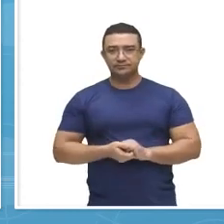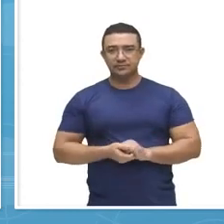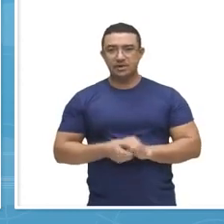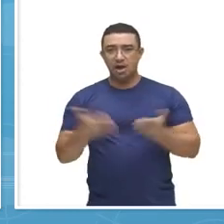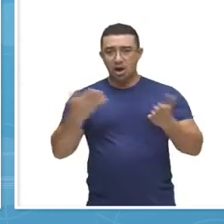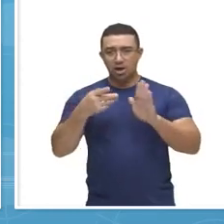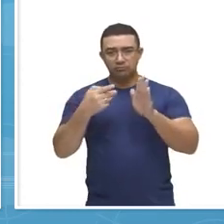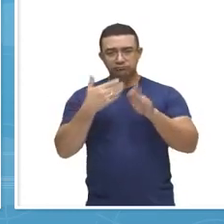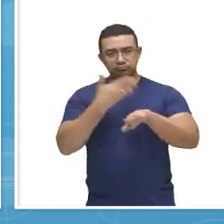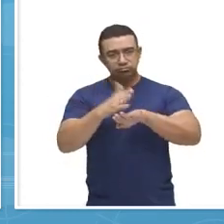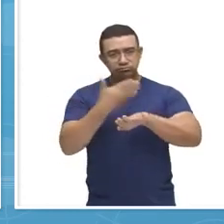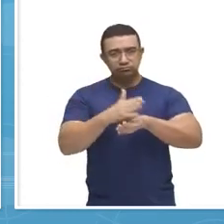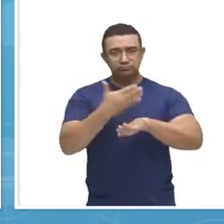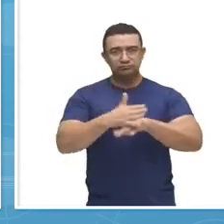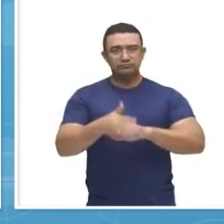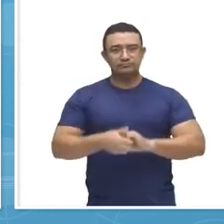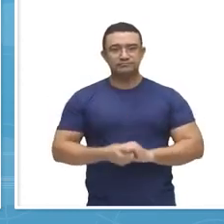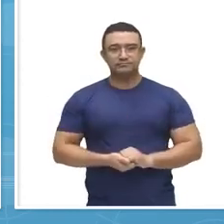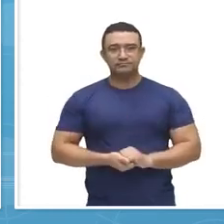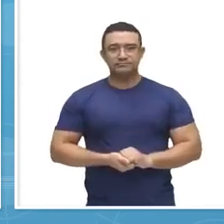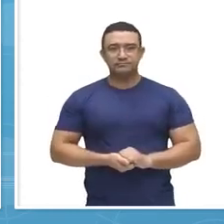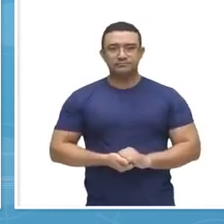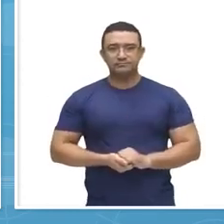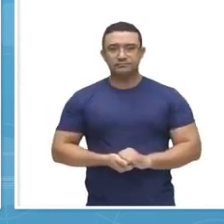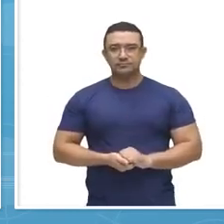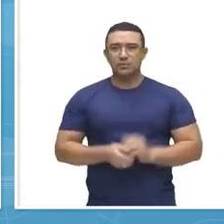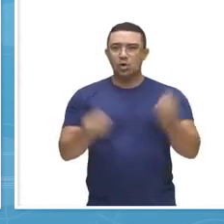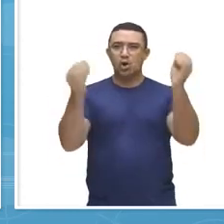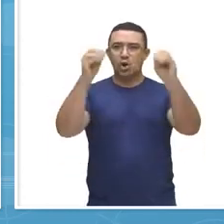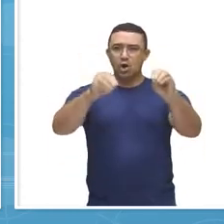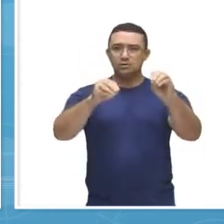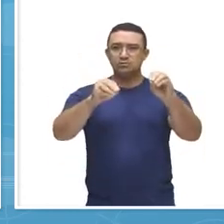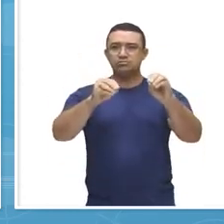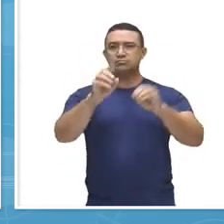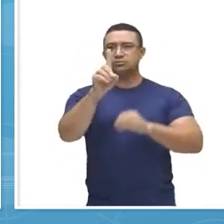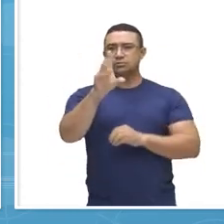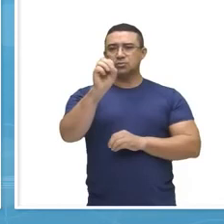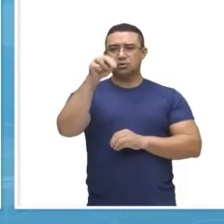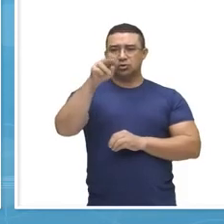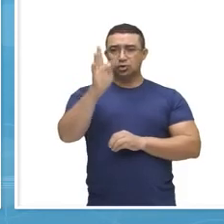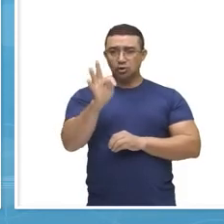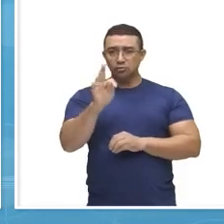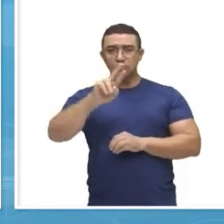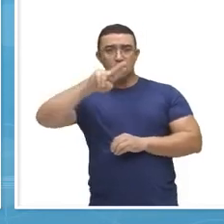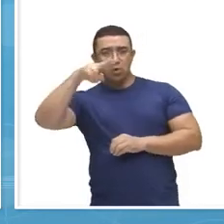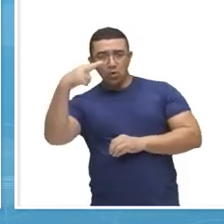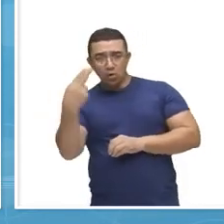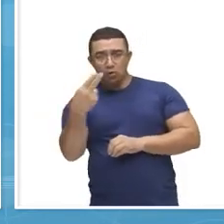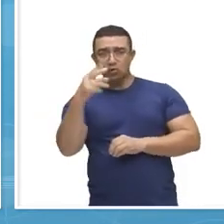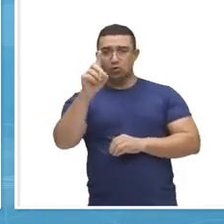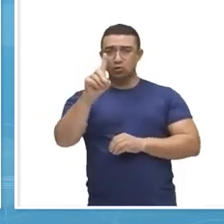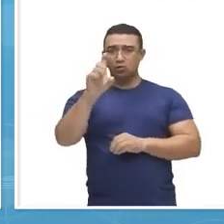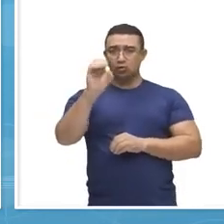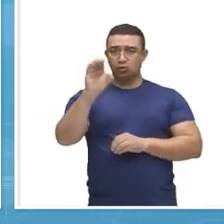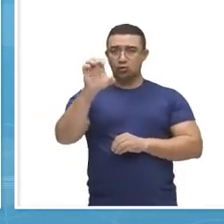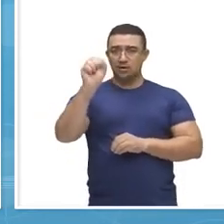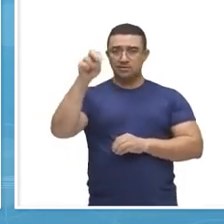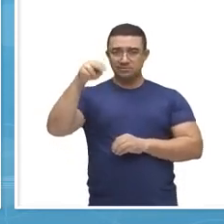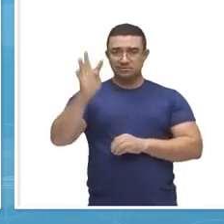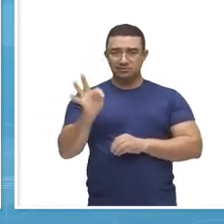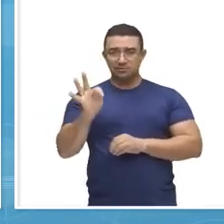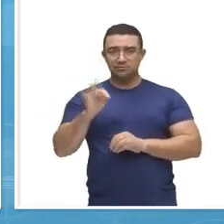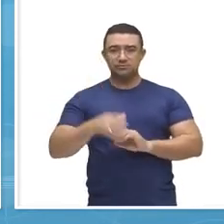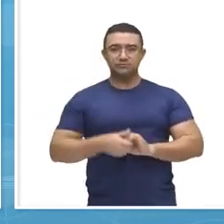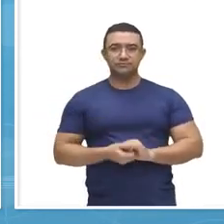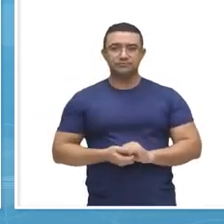agora. Olha só, complete com don't or doesn't. Então, don't é a expressão abreviada de